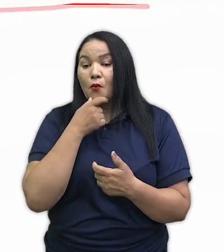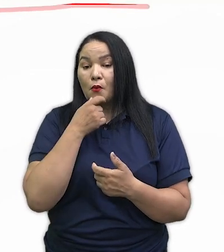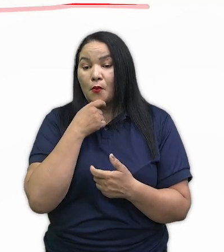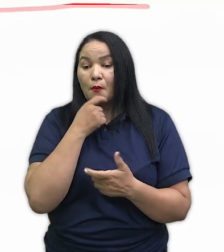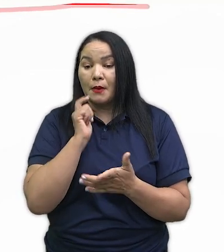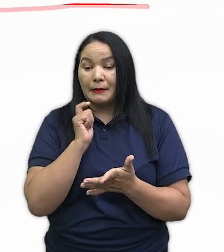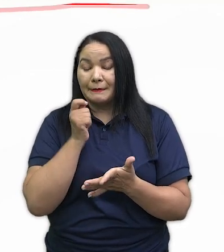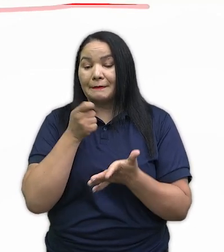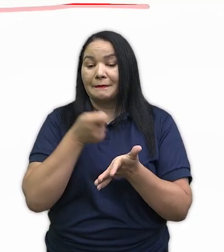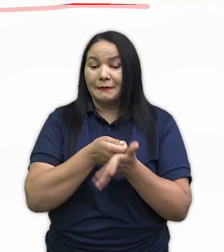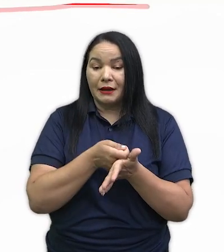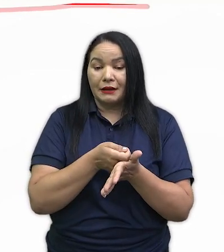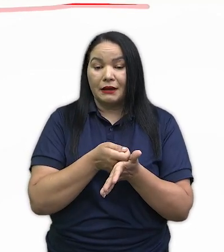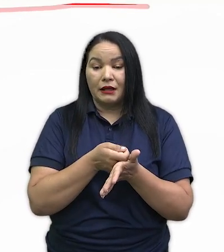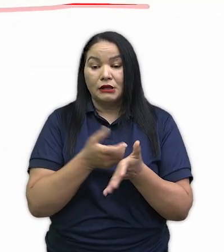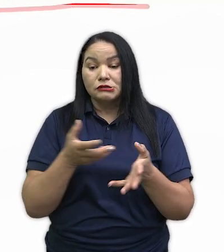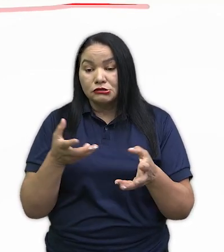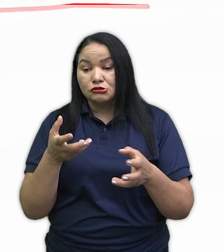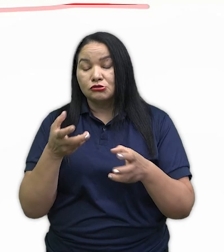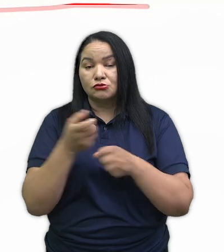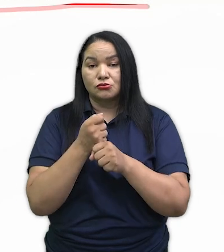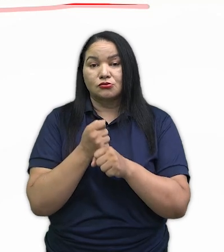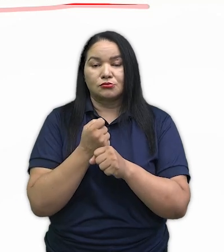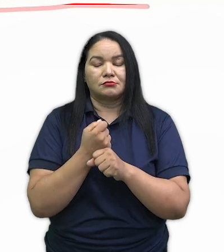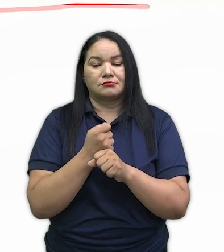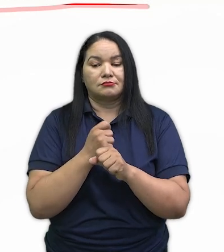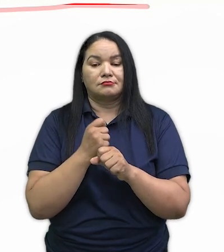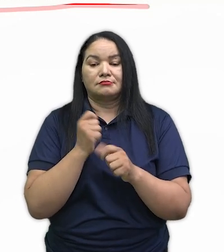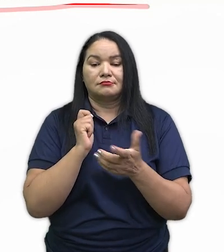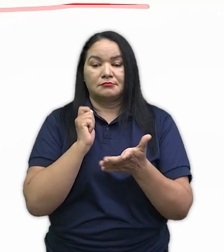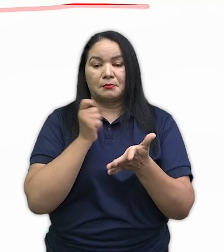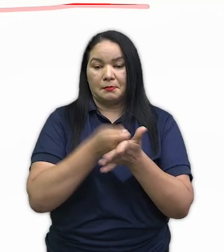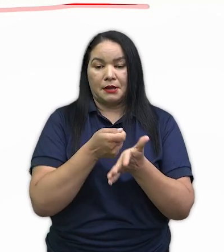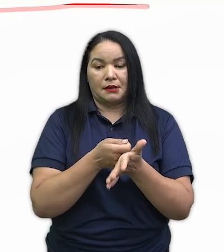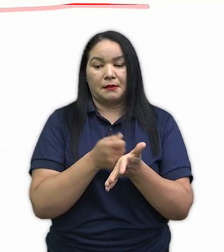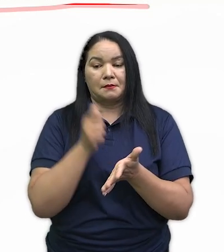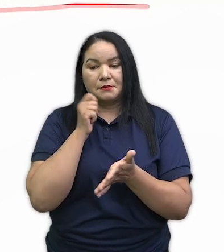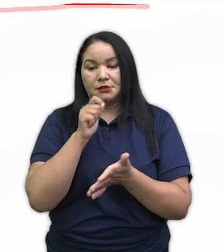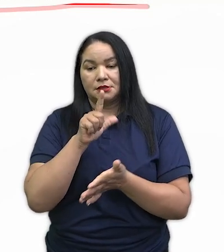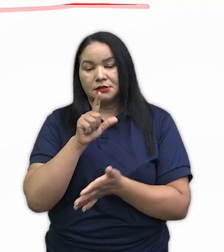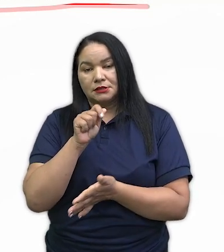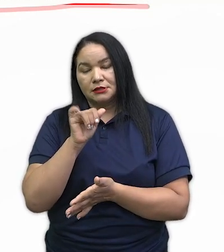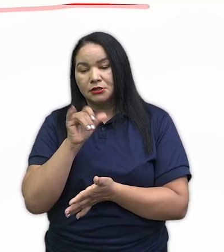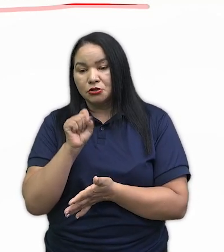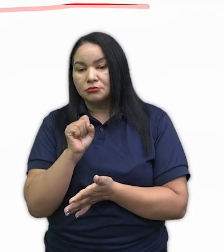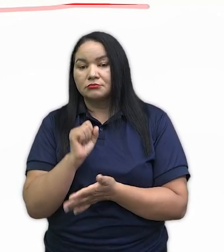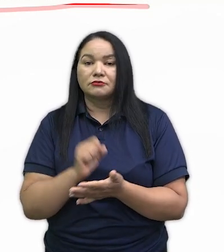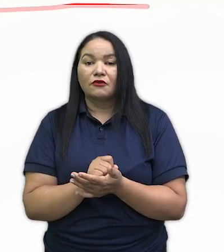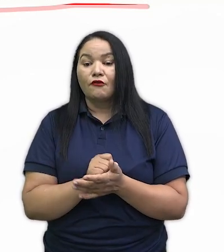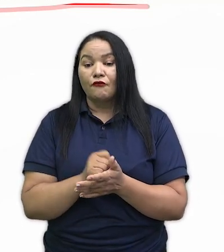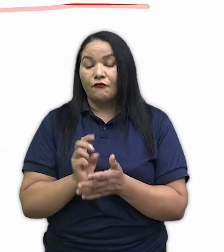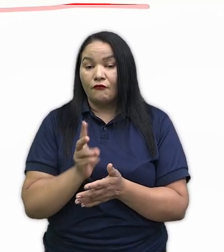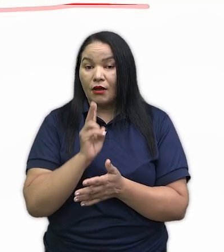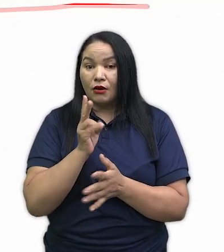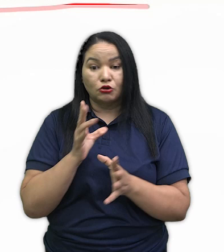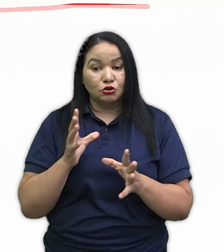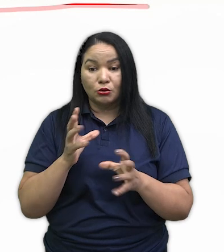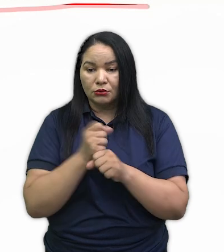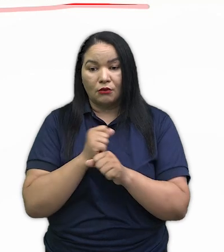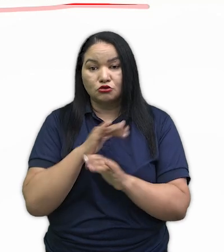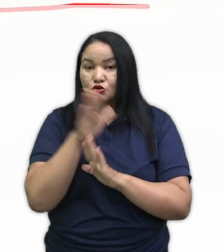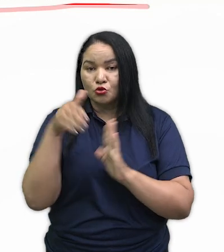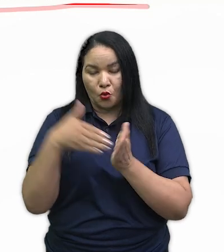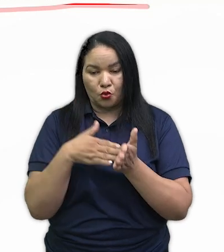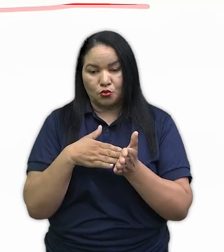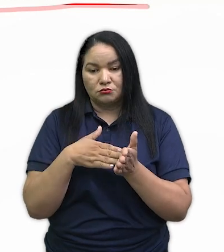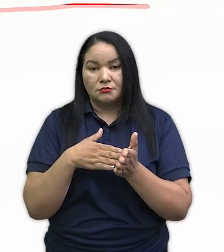que pagar no total para a Laís. Se eu quero o valor total da dívida, é porque então nós